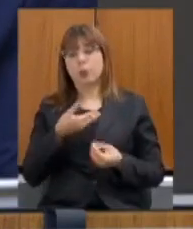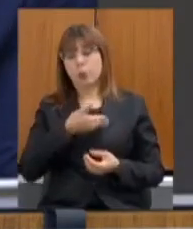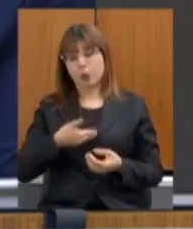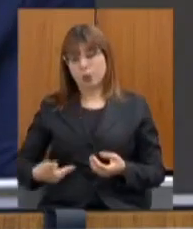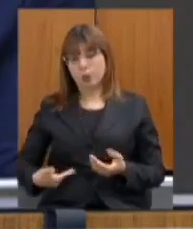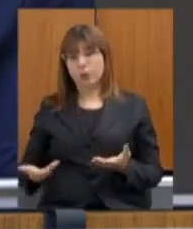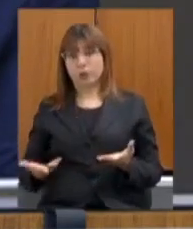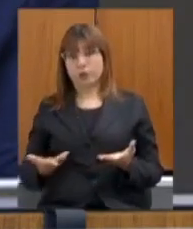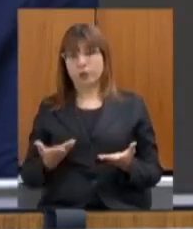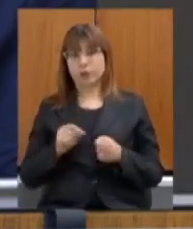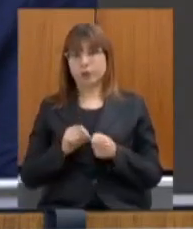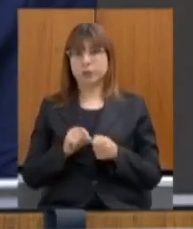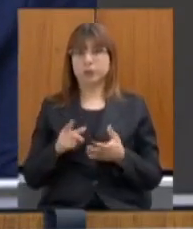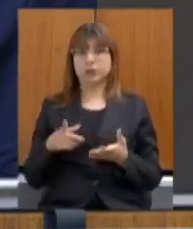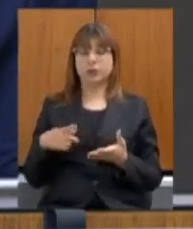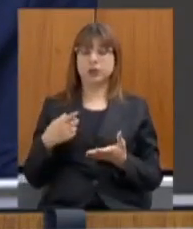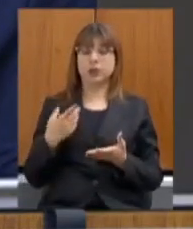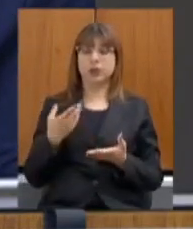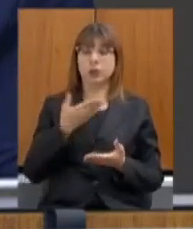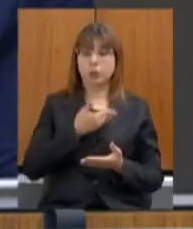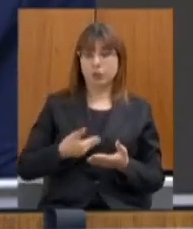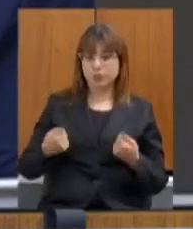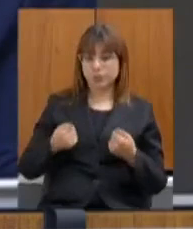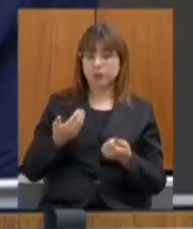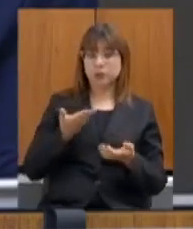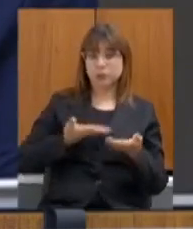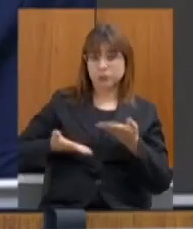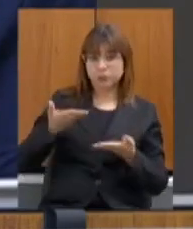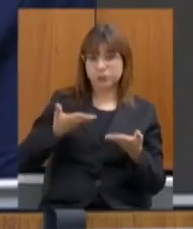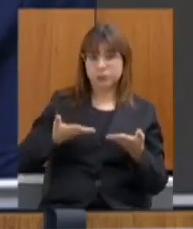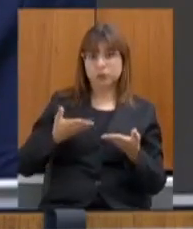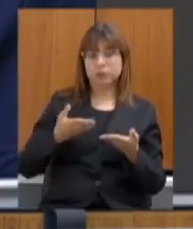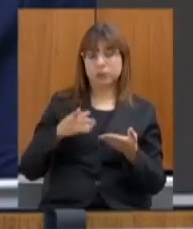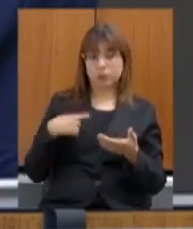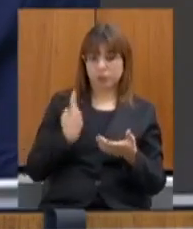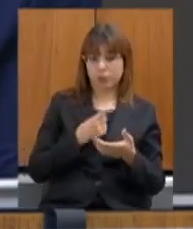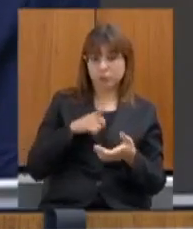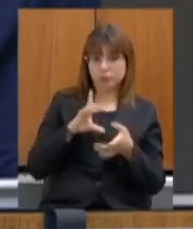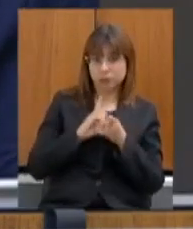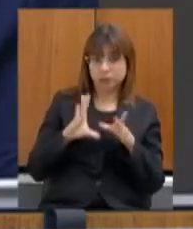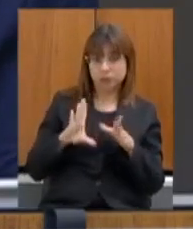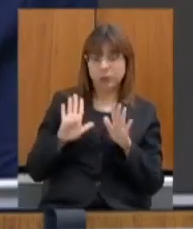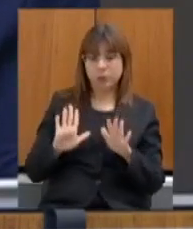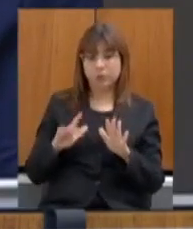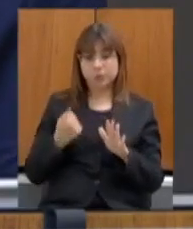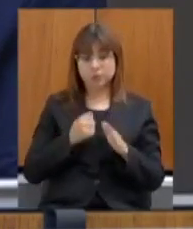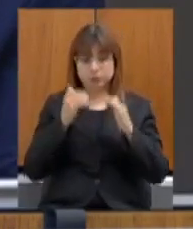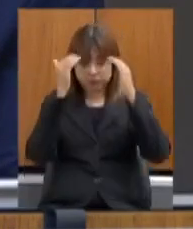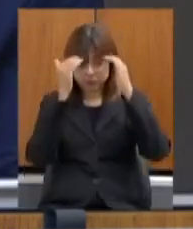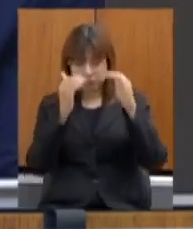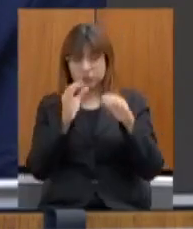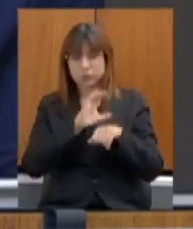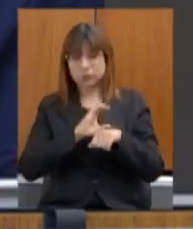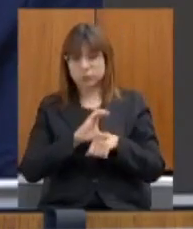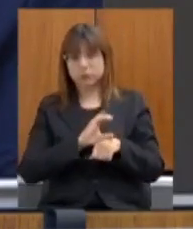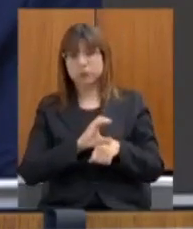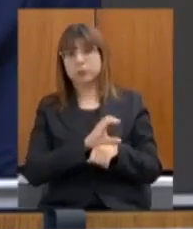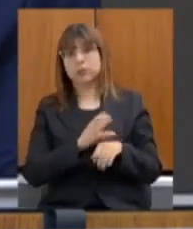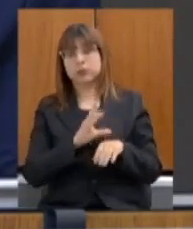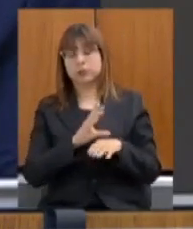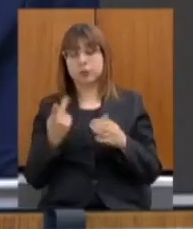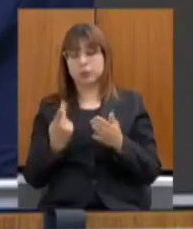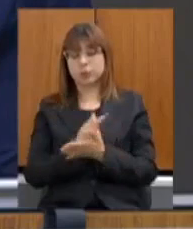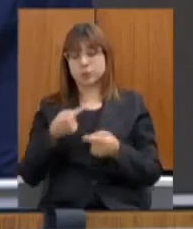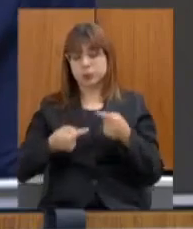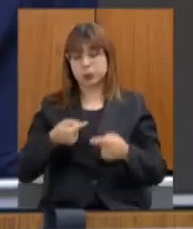precisa dialogar. Nós vivemos uma democracia, mas o governo também precisa cumprir a sua função constitucional de executar as políticas públicas.